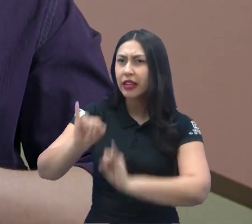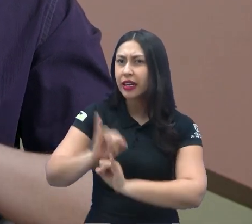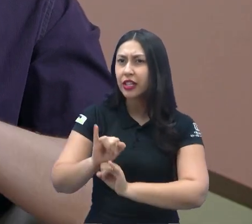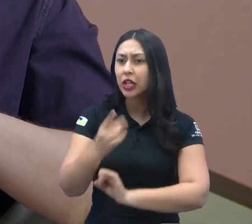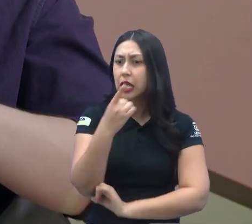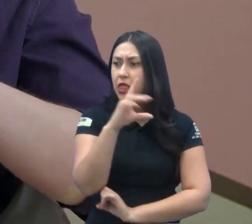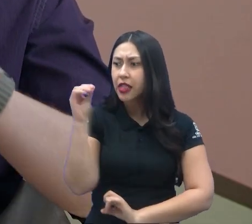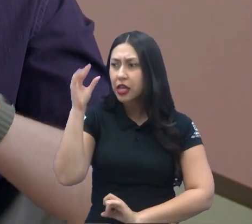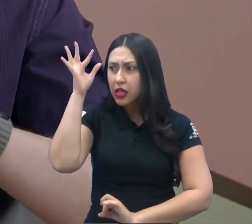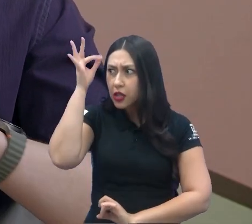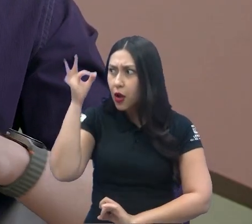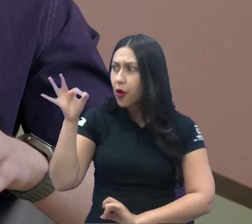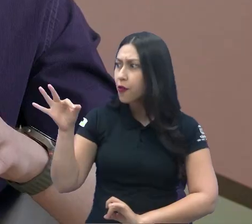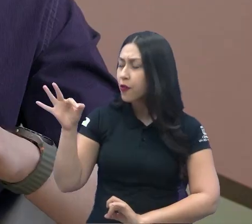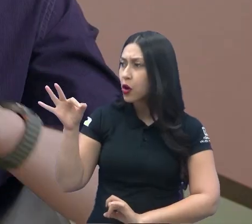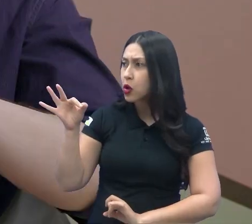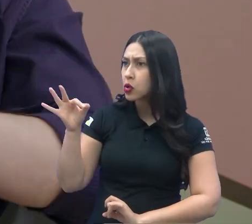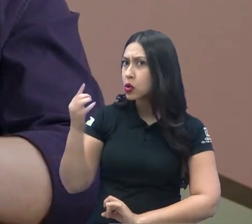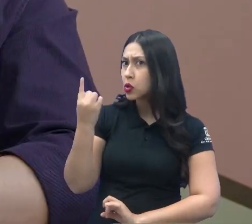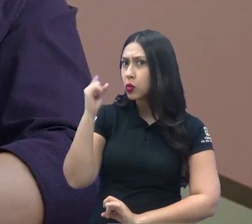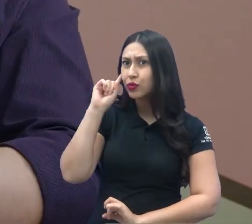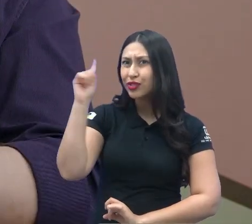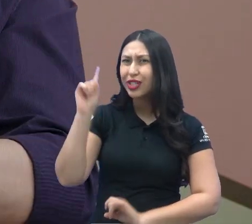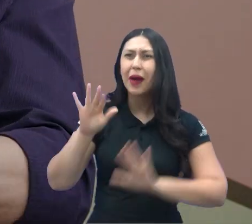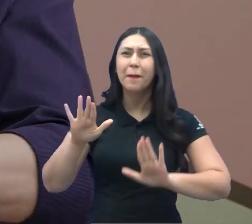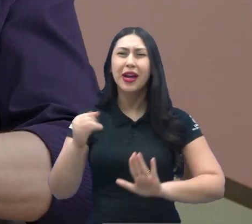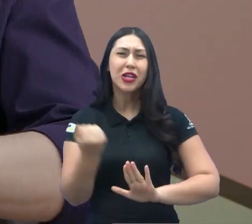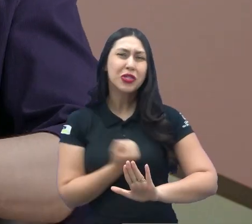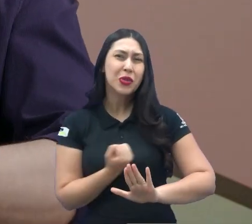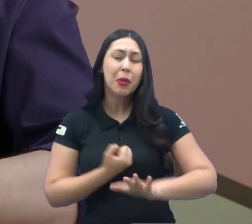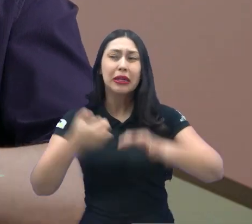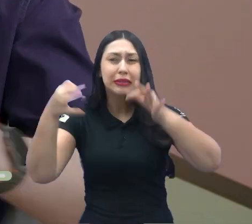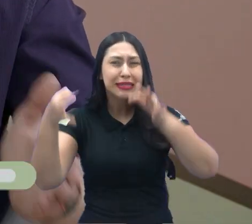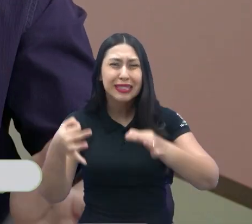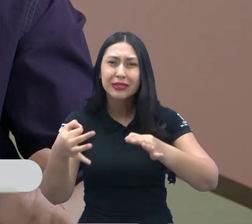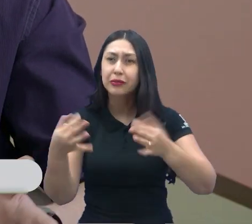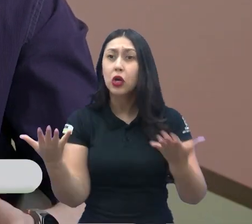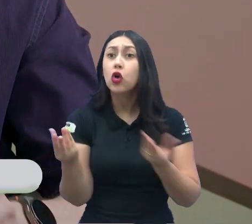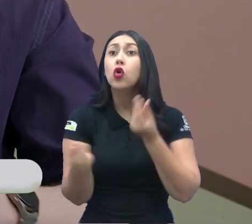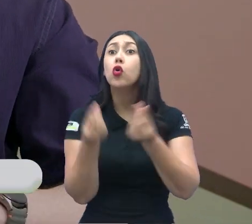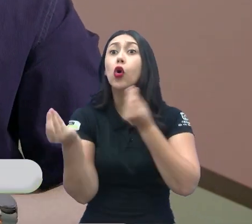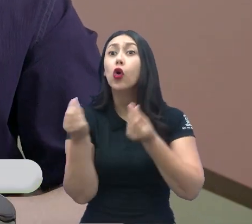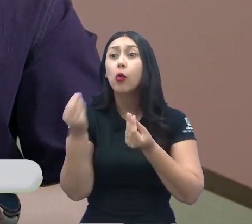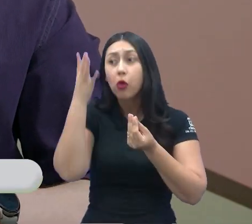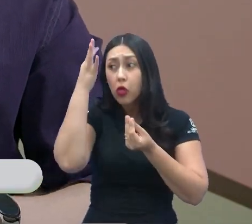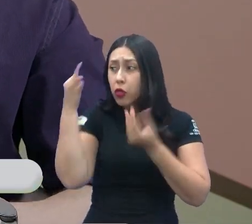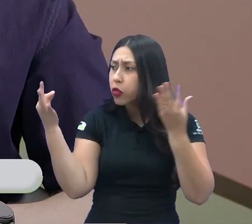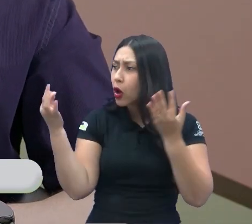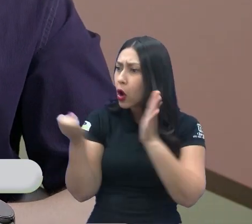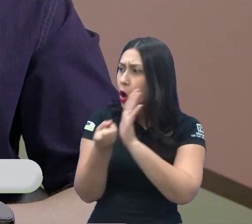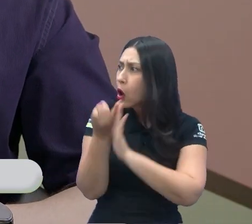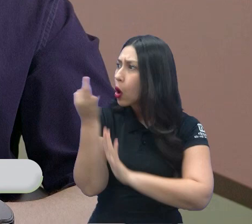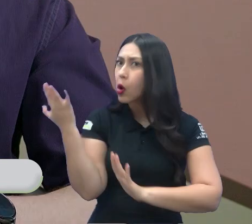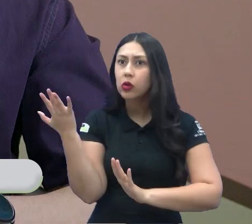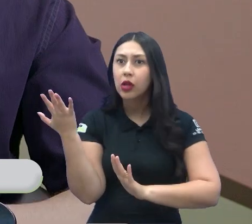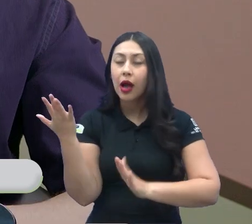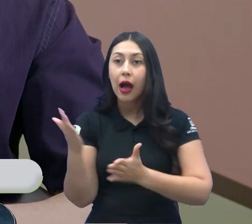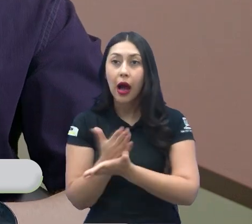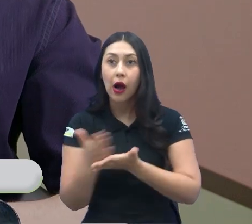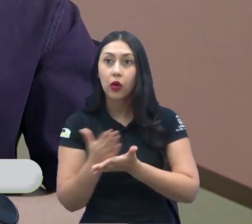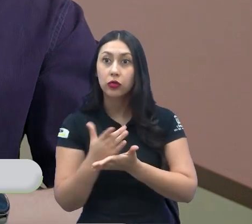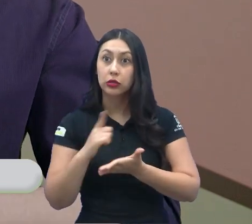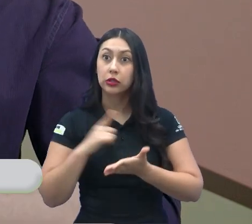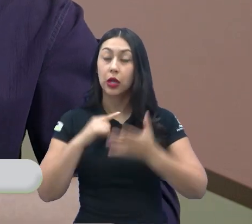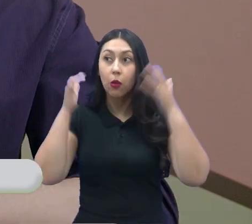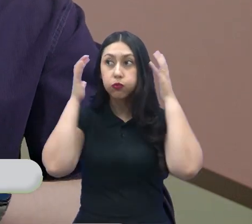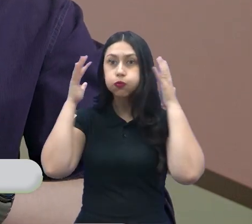Eu não gosto muito desse número, essa coisa muito engessada, porque ninguém vai ficar contando fio de cabelo. Tem pessoas que vão ter mais cabelo, pessoas que vão ter